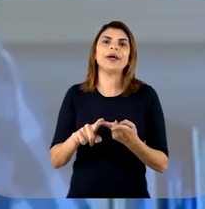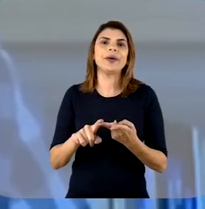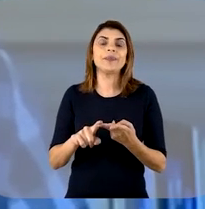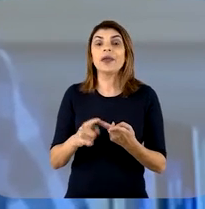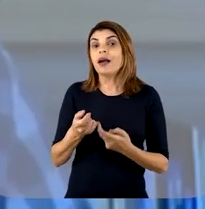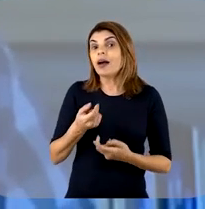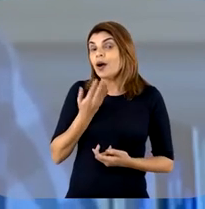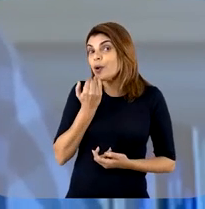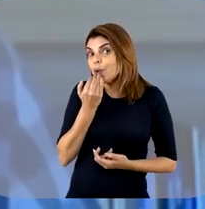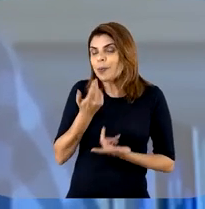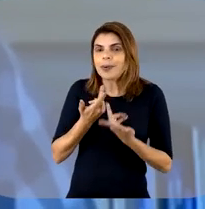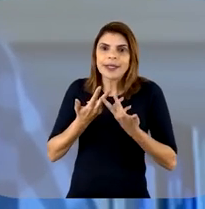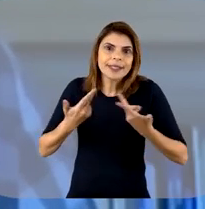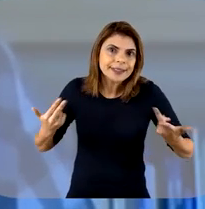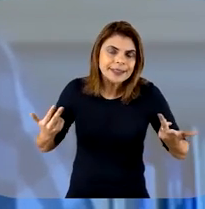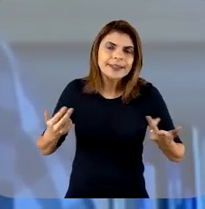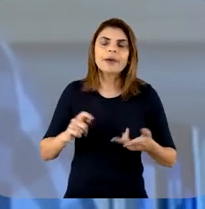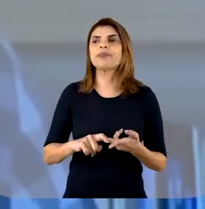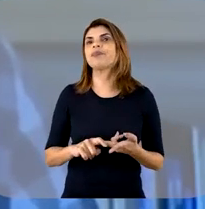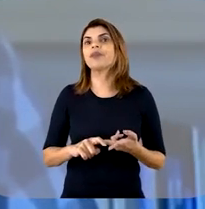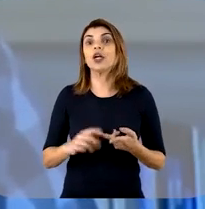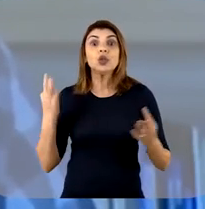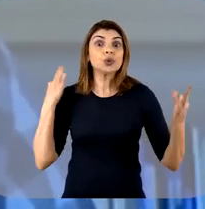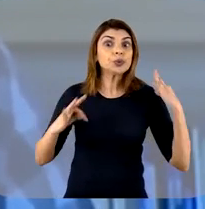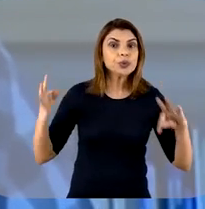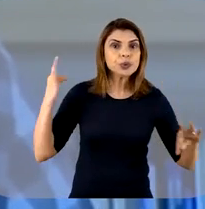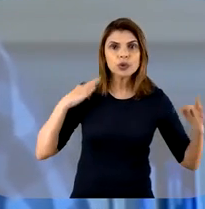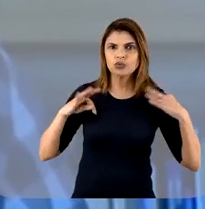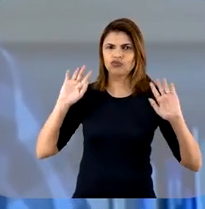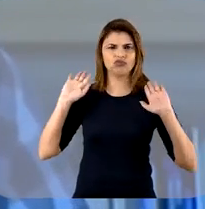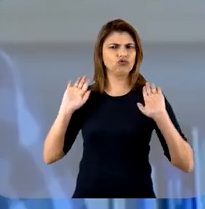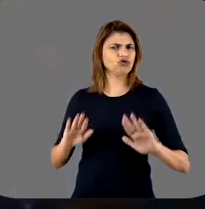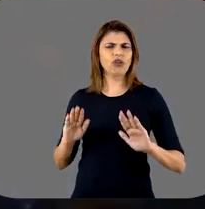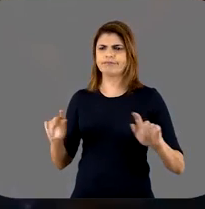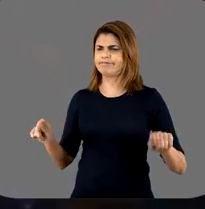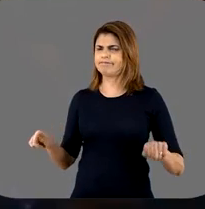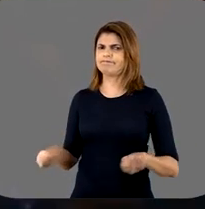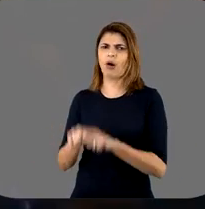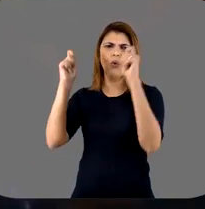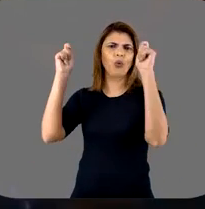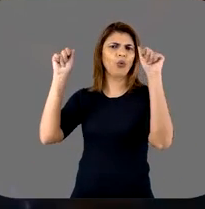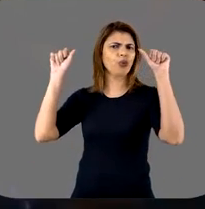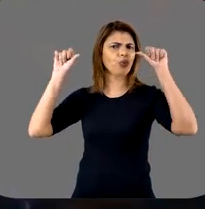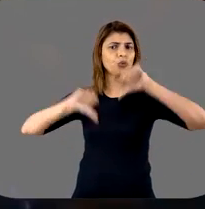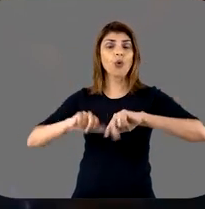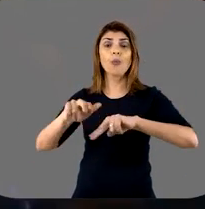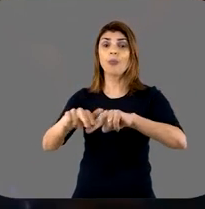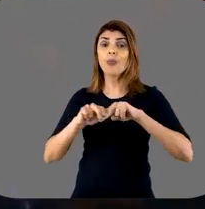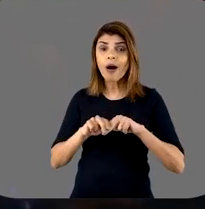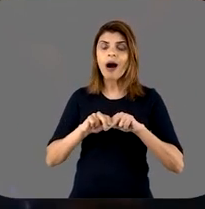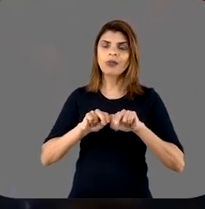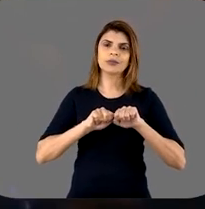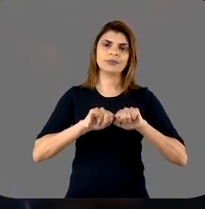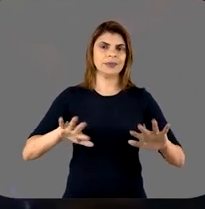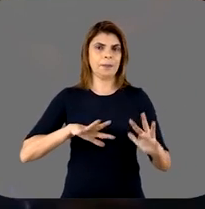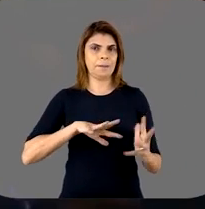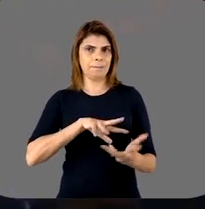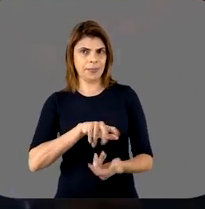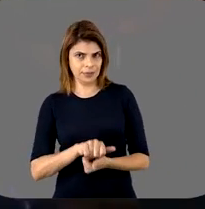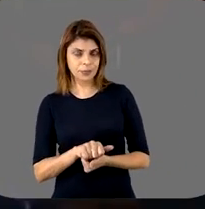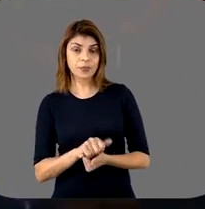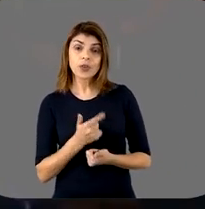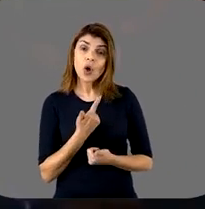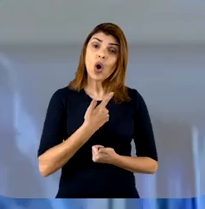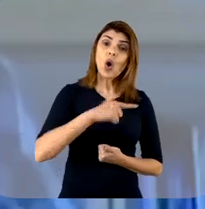gastronomia, a atividade turística foram profundamente impactadas pela pandemia. Outras